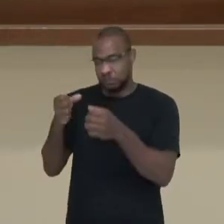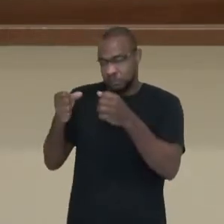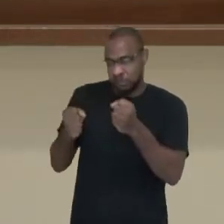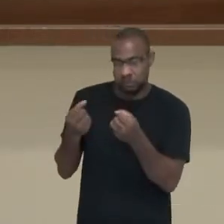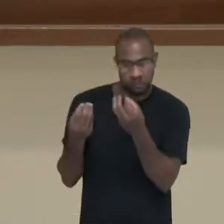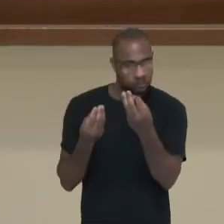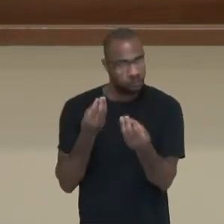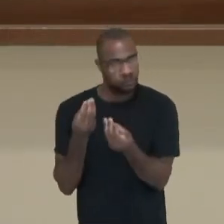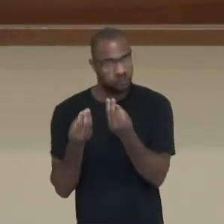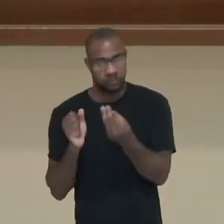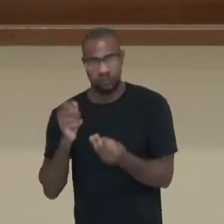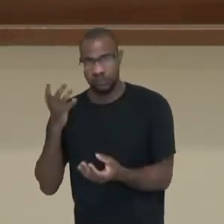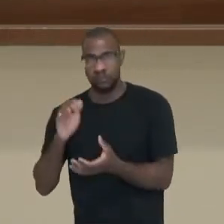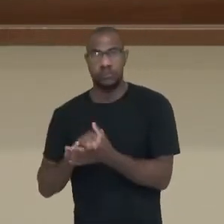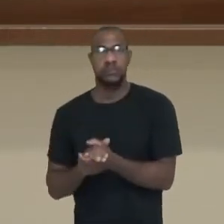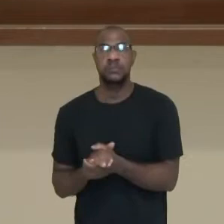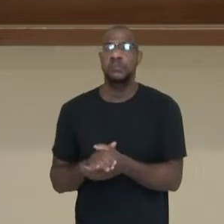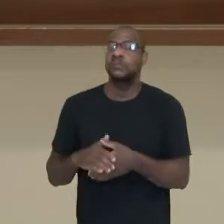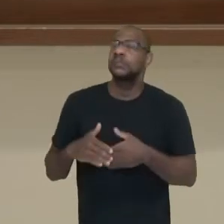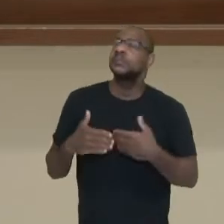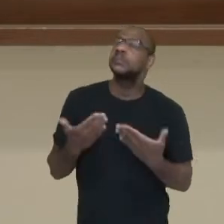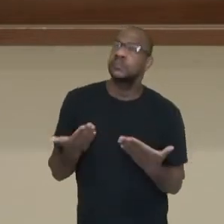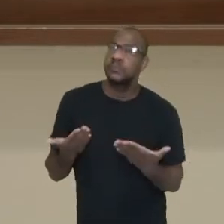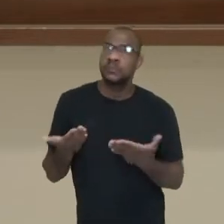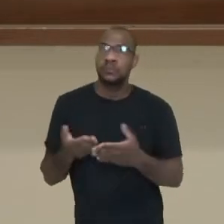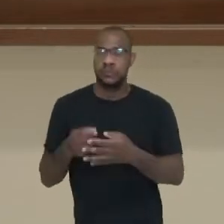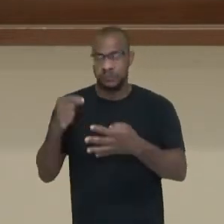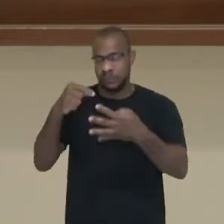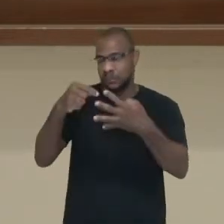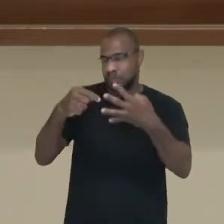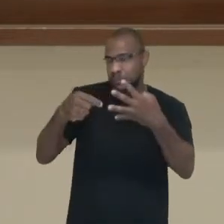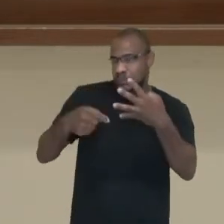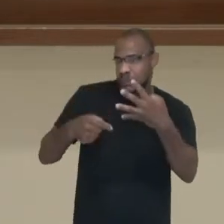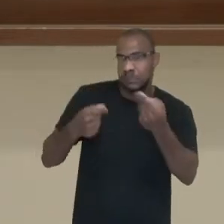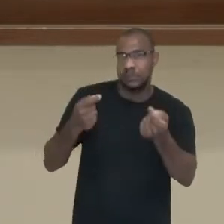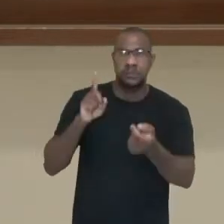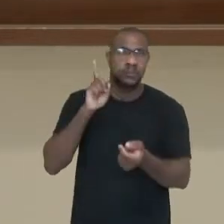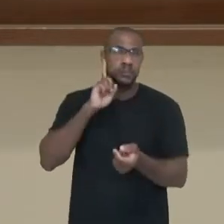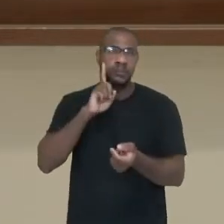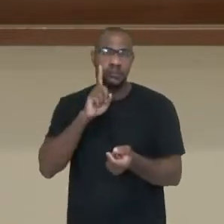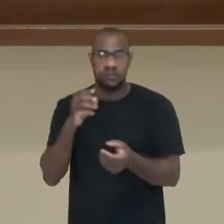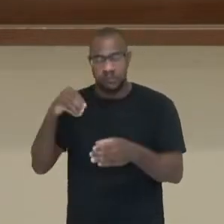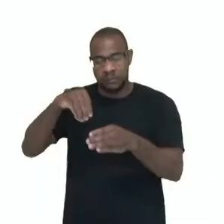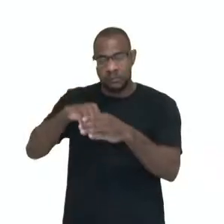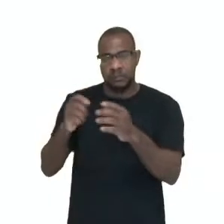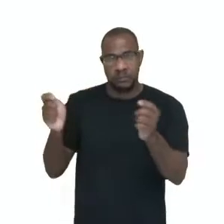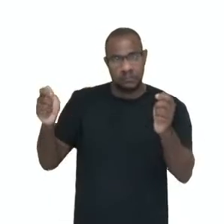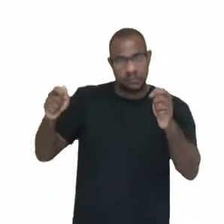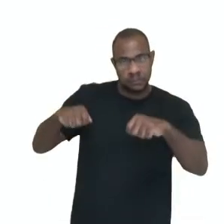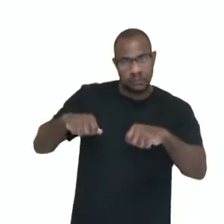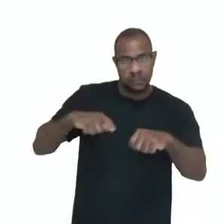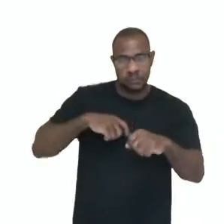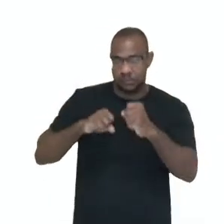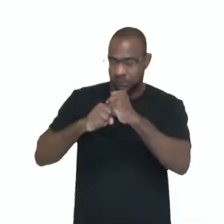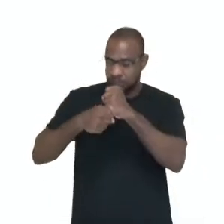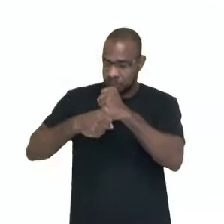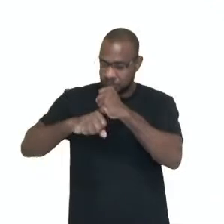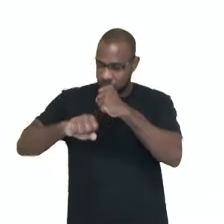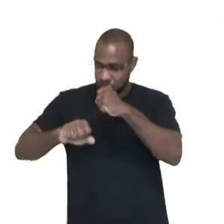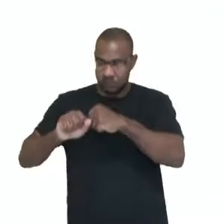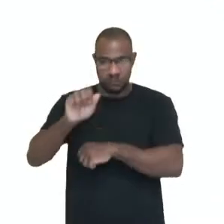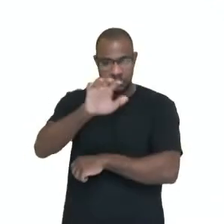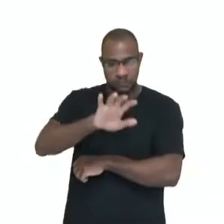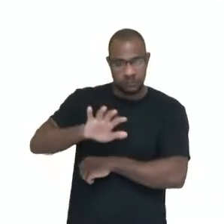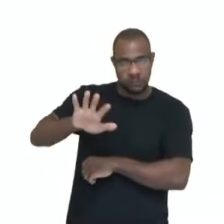sobre quais são os quesitos da ascensão econômica norte-americana. Dentro dessas possibilidades, claro que a sua extensão territorial,